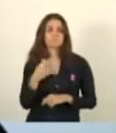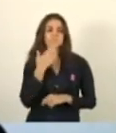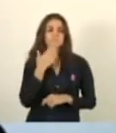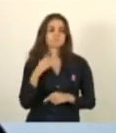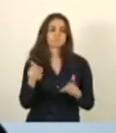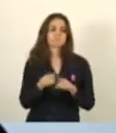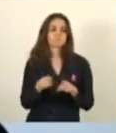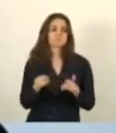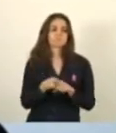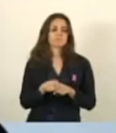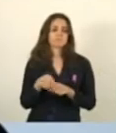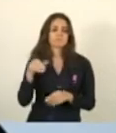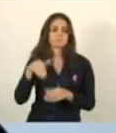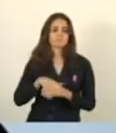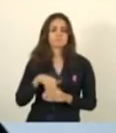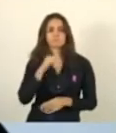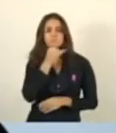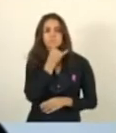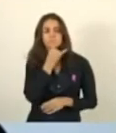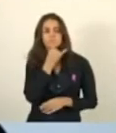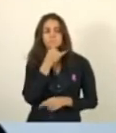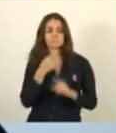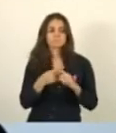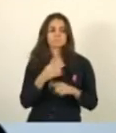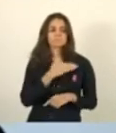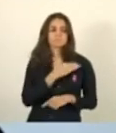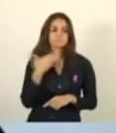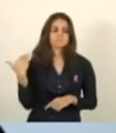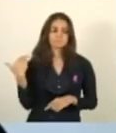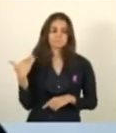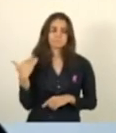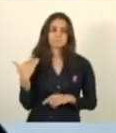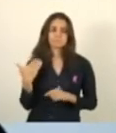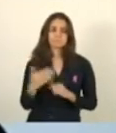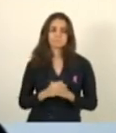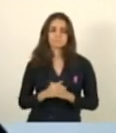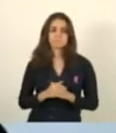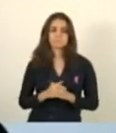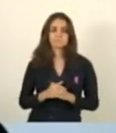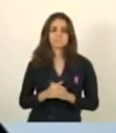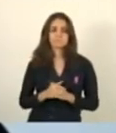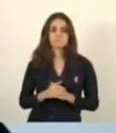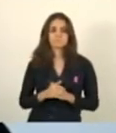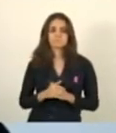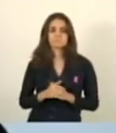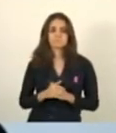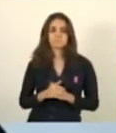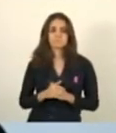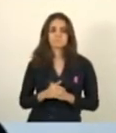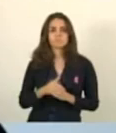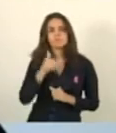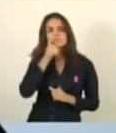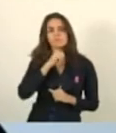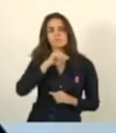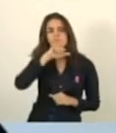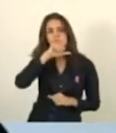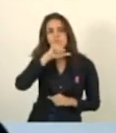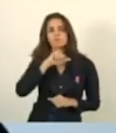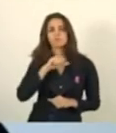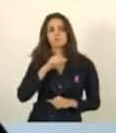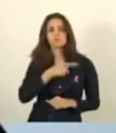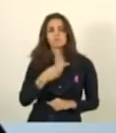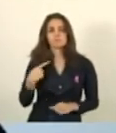pedir, como voto de pesar, pelo falecimento da mãe do pastor Davi. Pastor